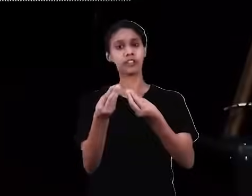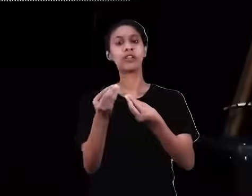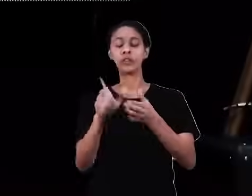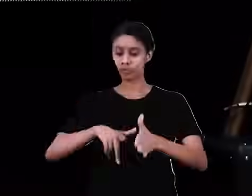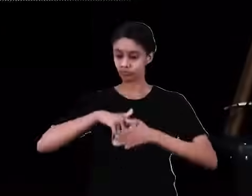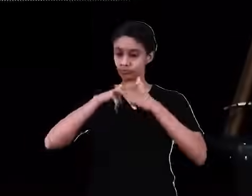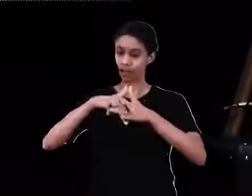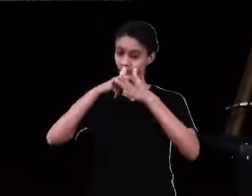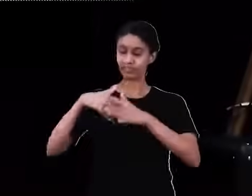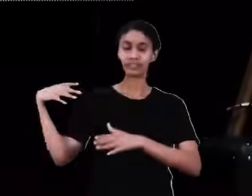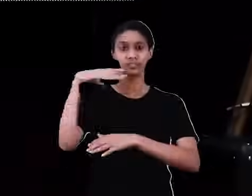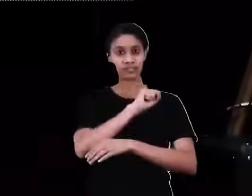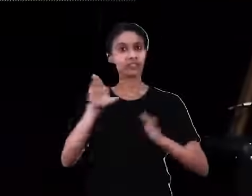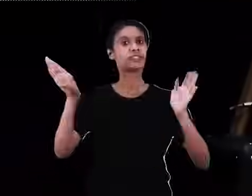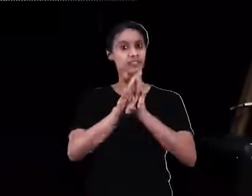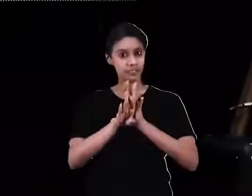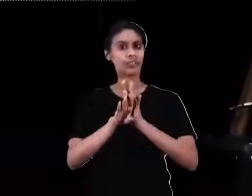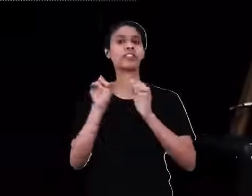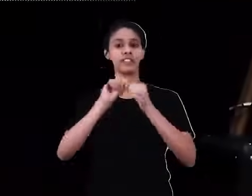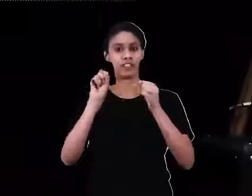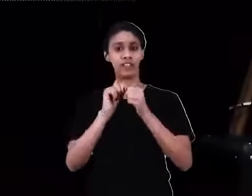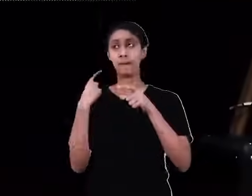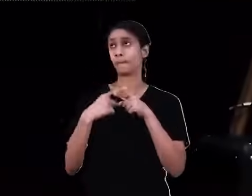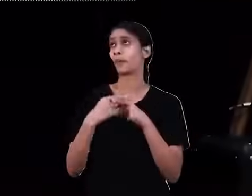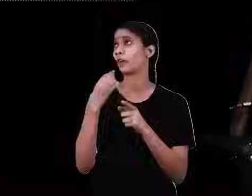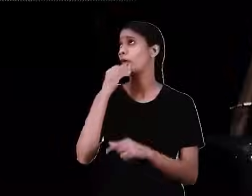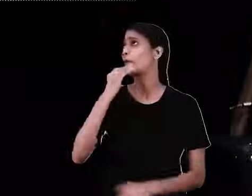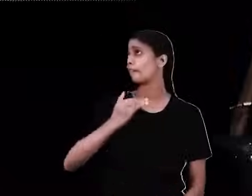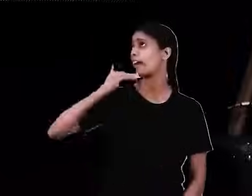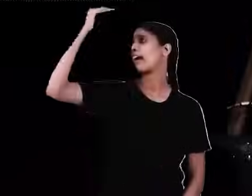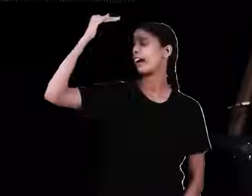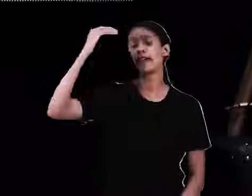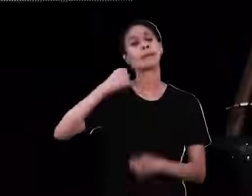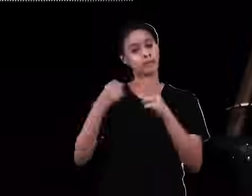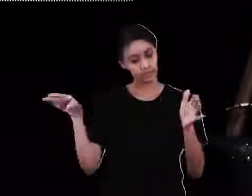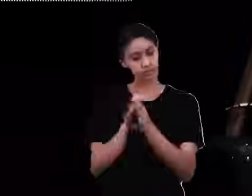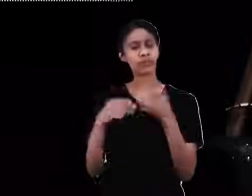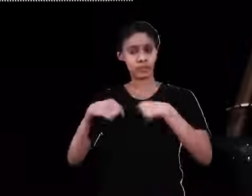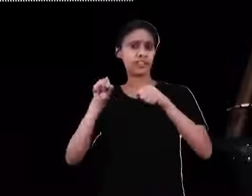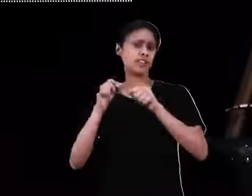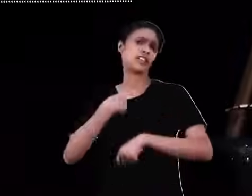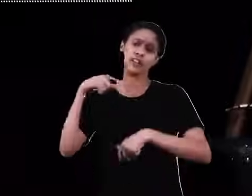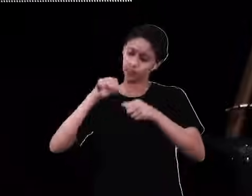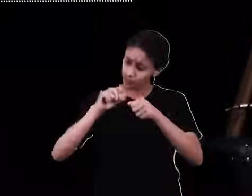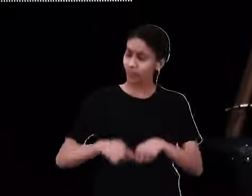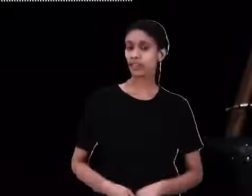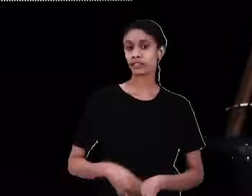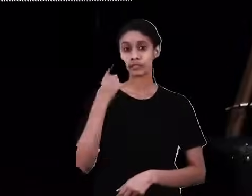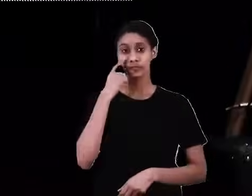vou. E vou e faço, e falo, ai, mas o homem é grande, não quero saber. Se Deus me deu ousadia pra falar, eu vou lá e faço. Ei,